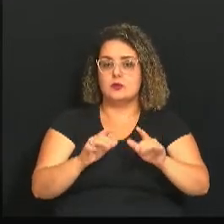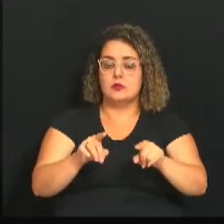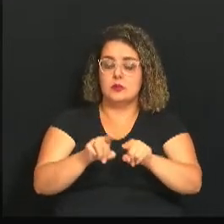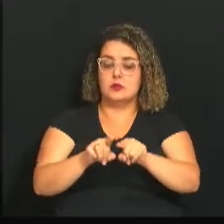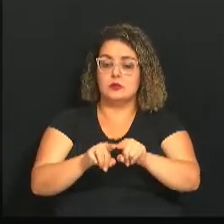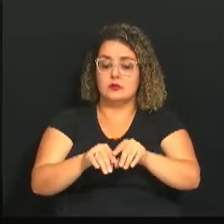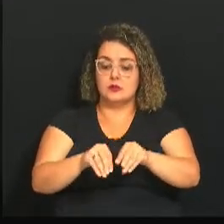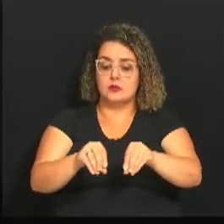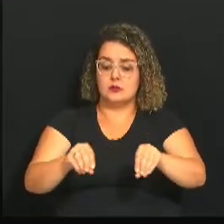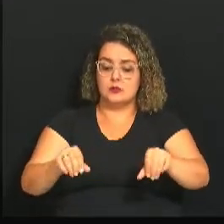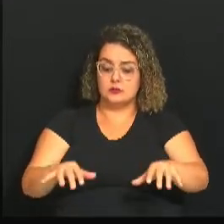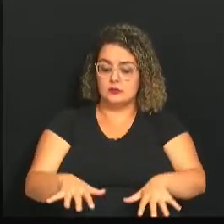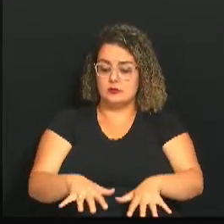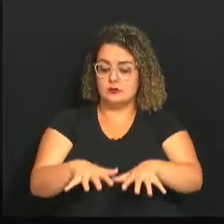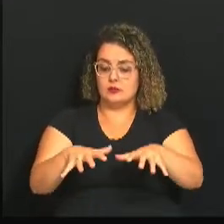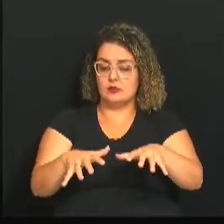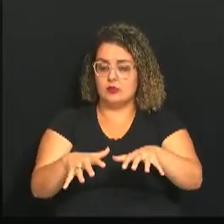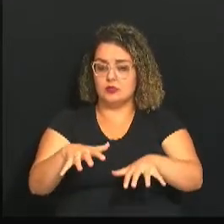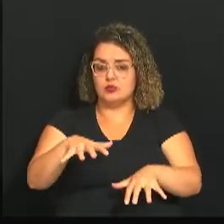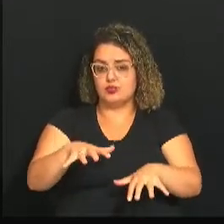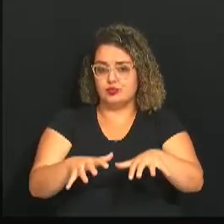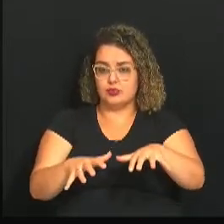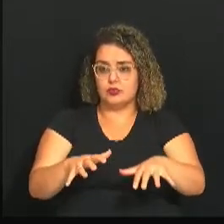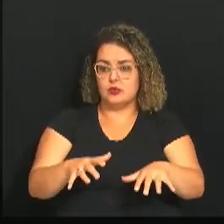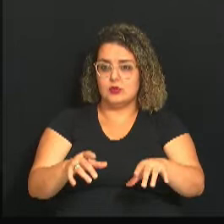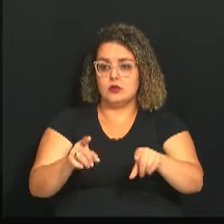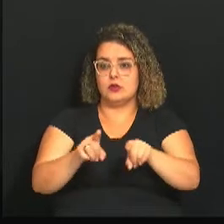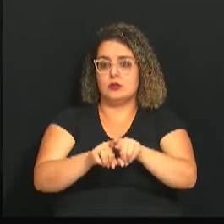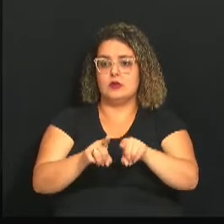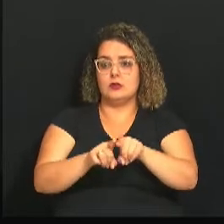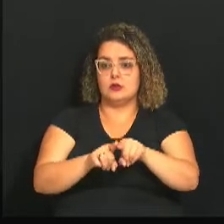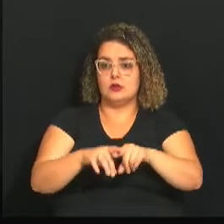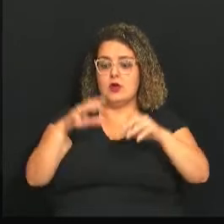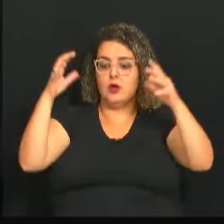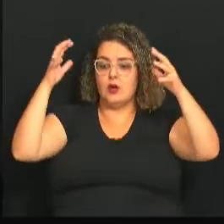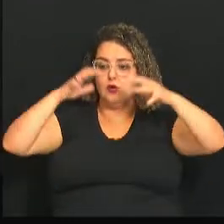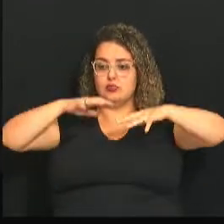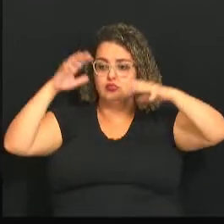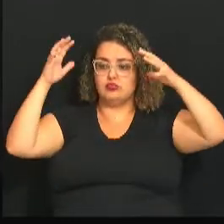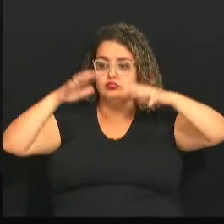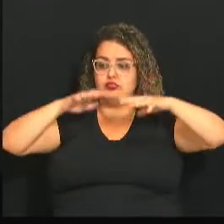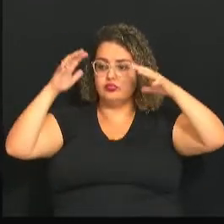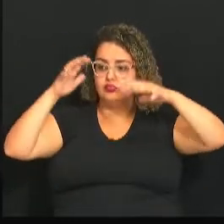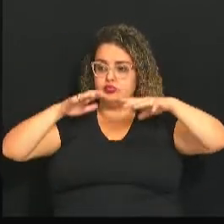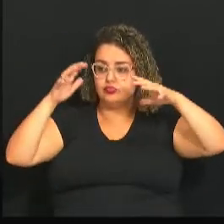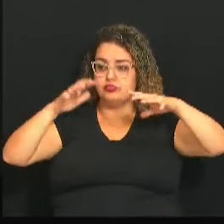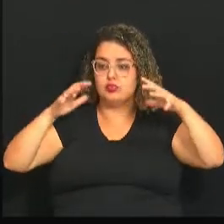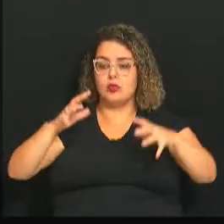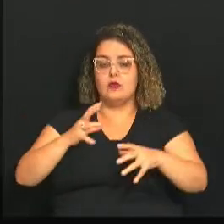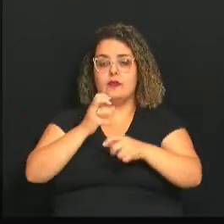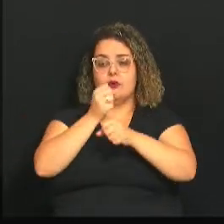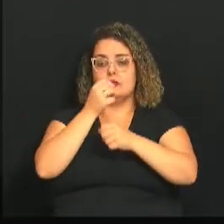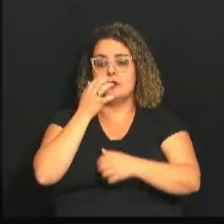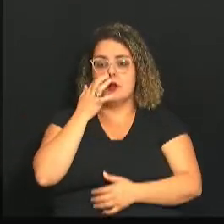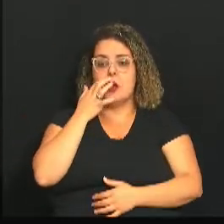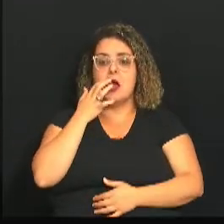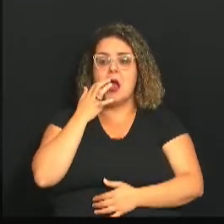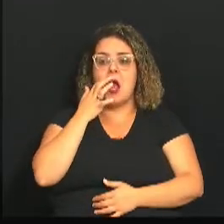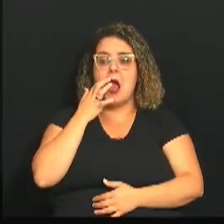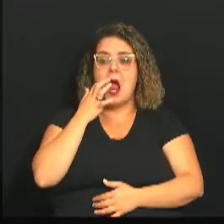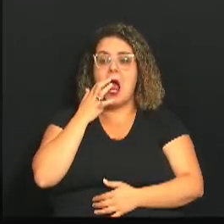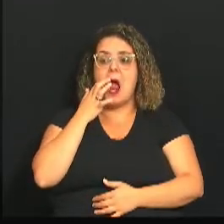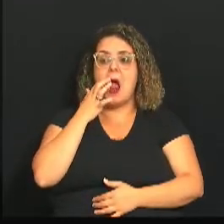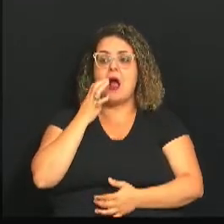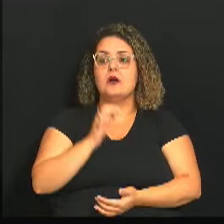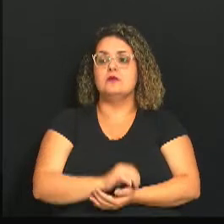o aumento do volume da frequência das chuvaradas. Então, nós queremos